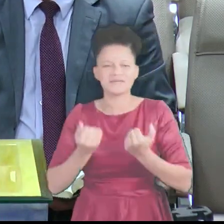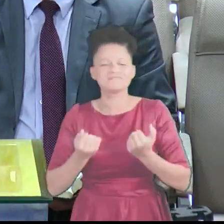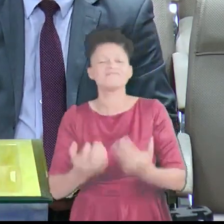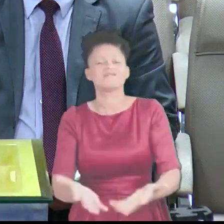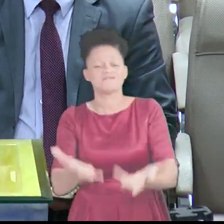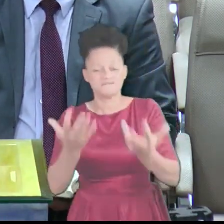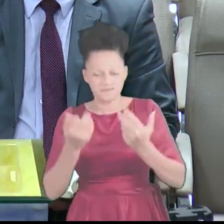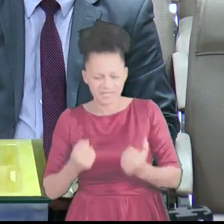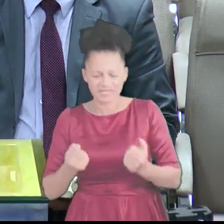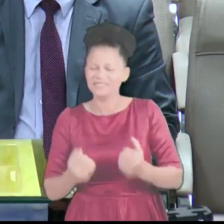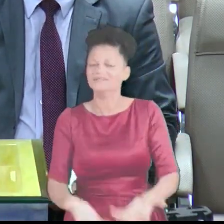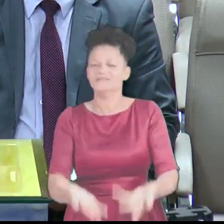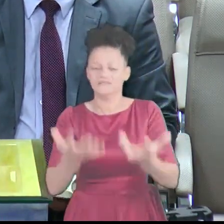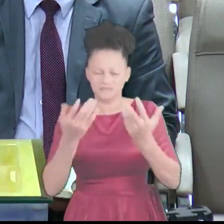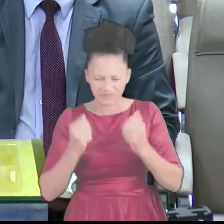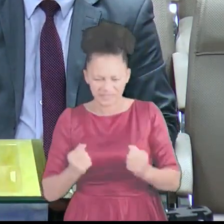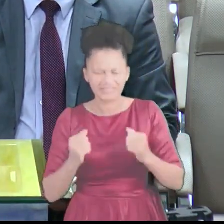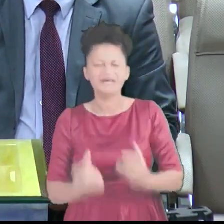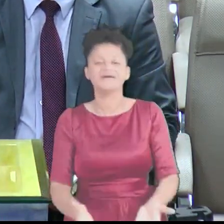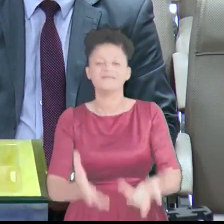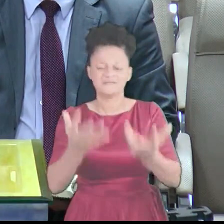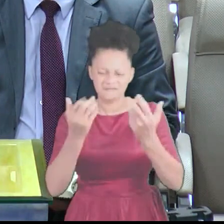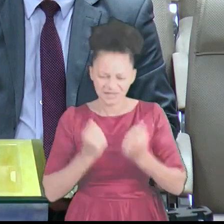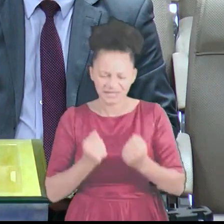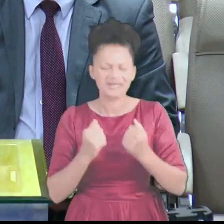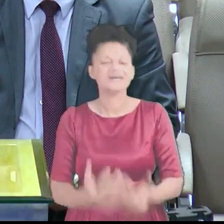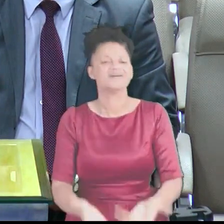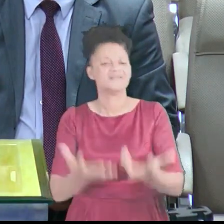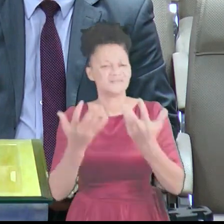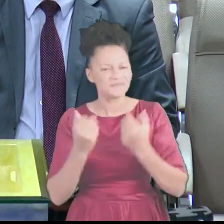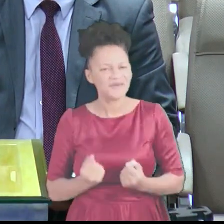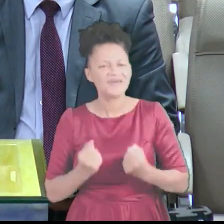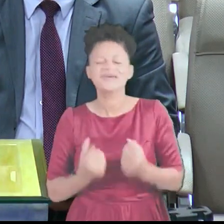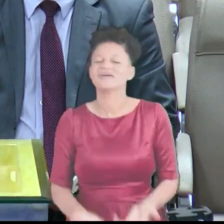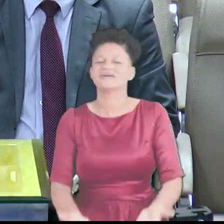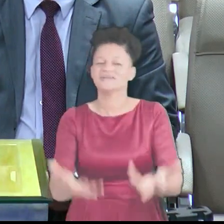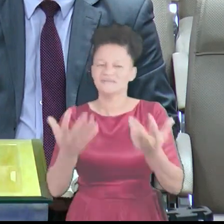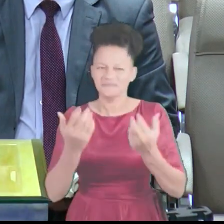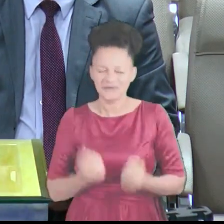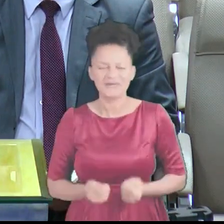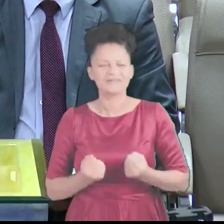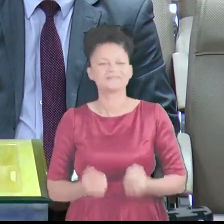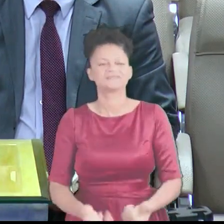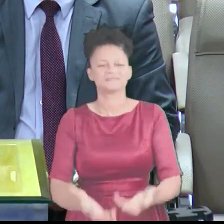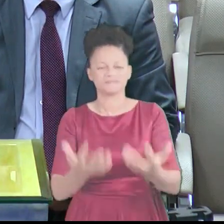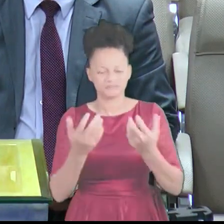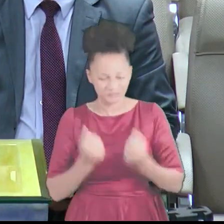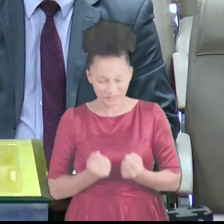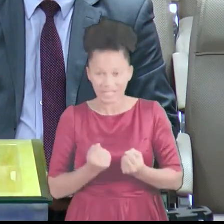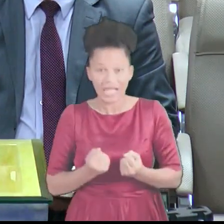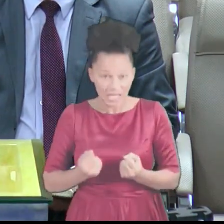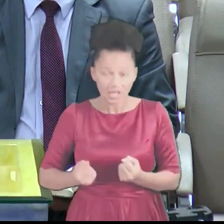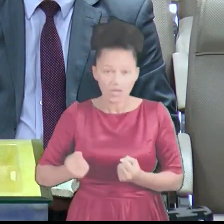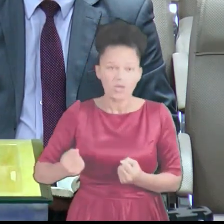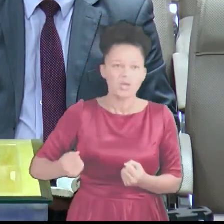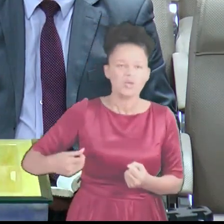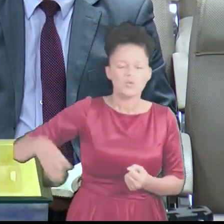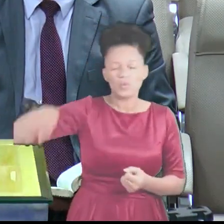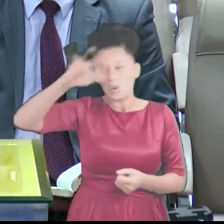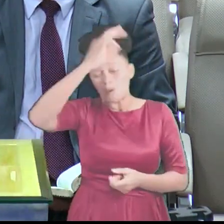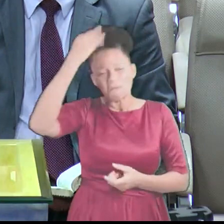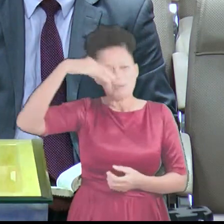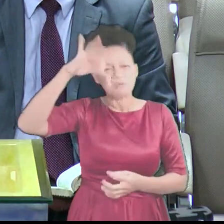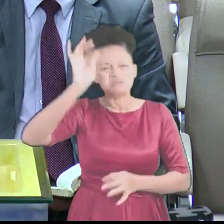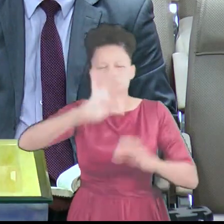vem, vem, vem, vem, vem, vem. vem, e o Espírito